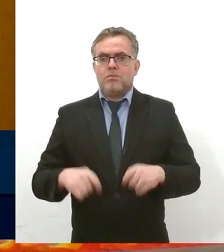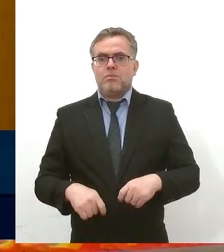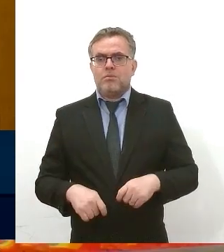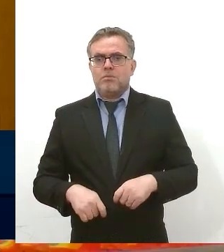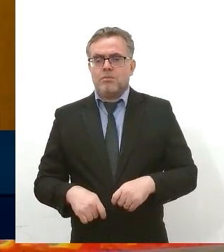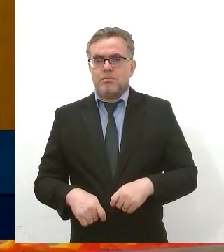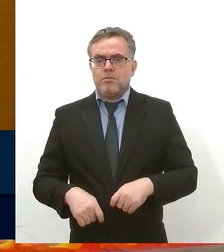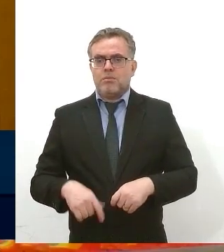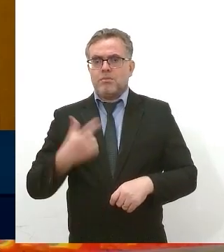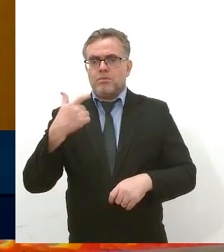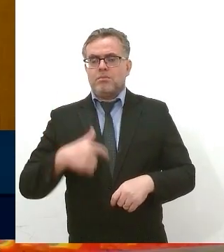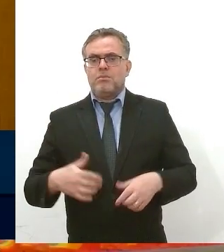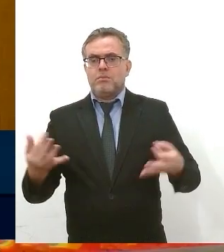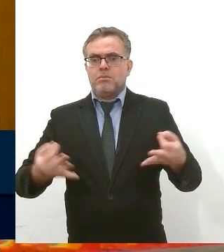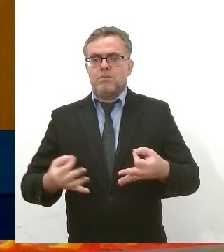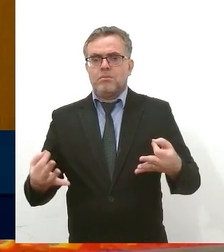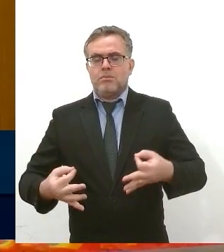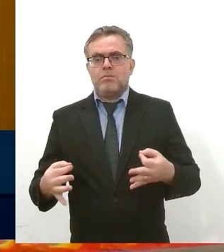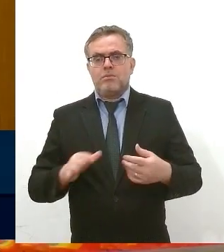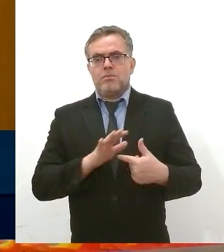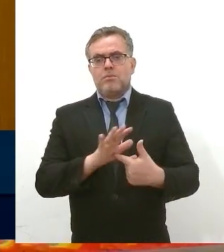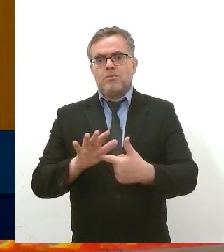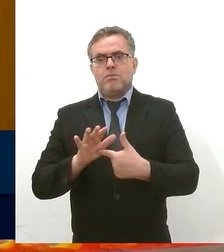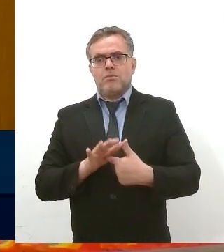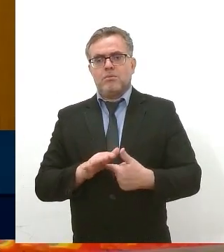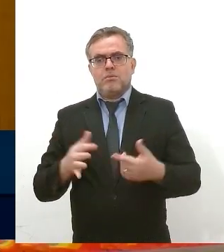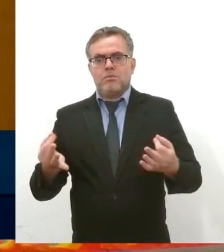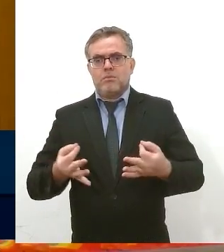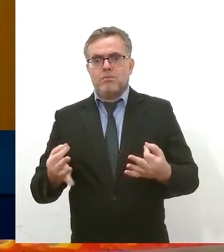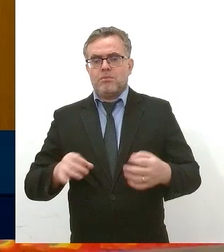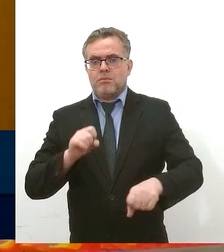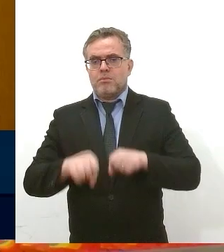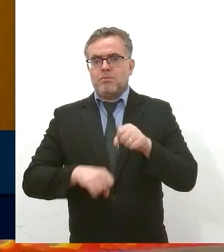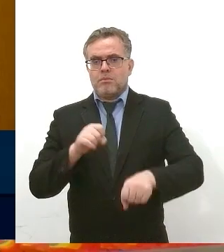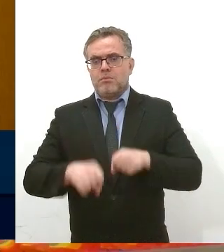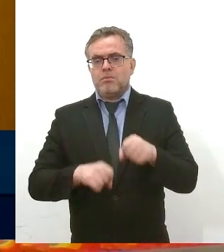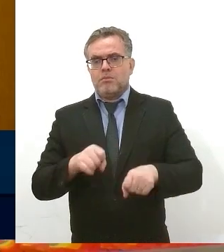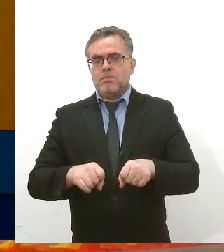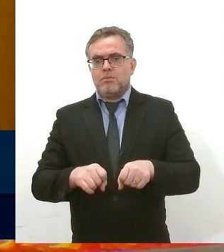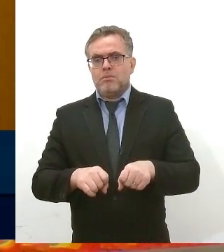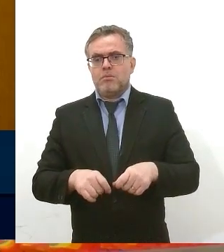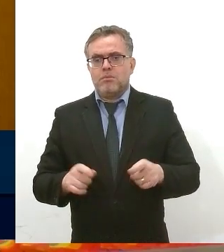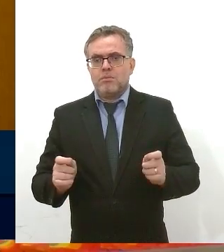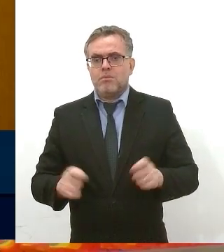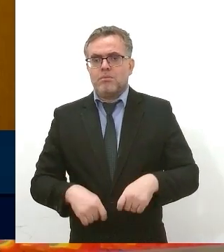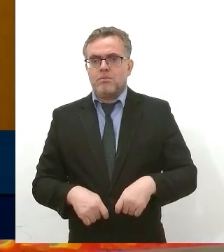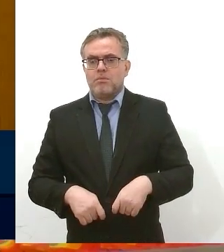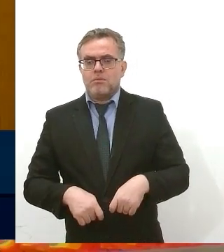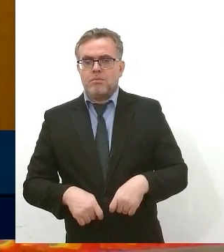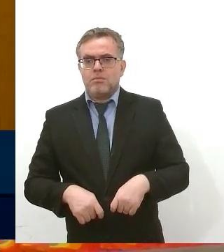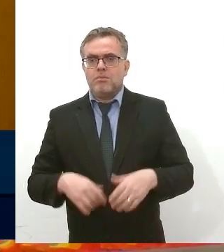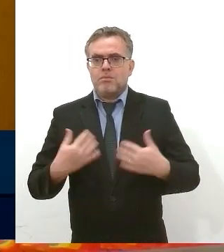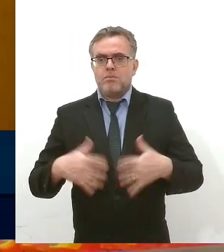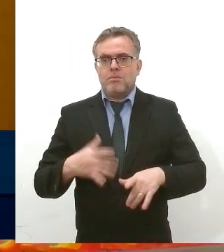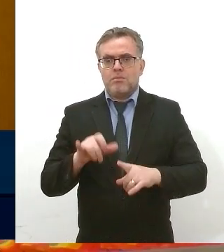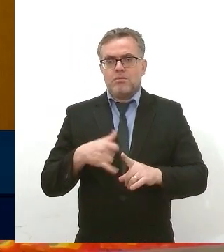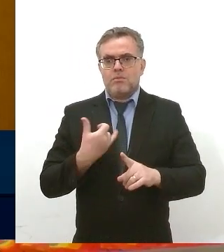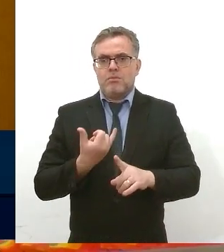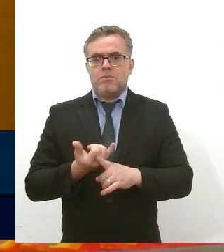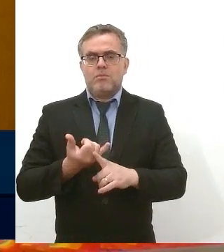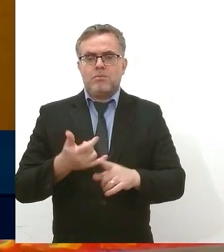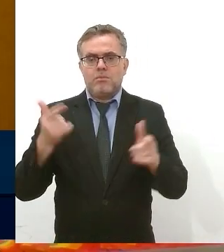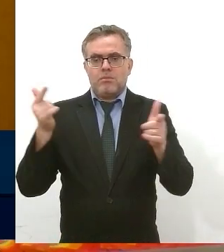ir para a escola de bicicleta sem a rodinha, era vítima de bullying. Eu lembro que todos